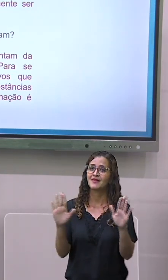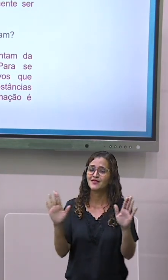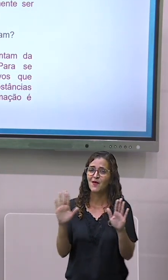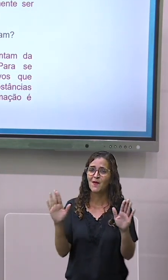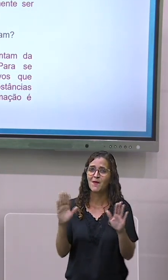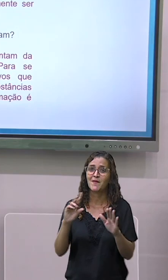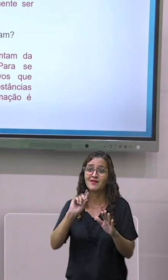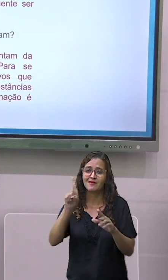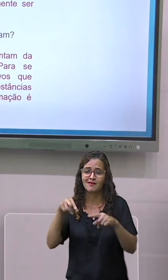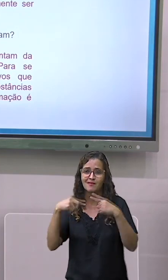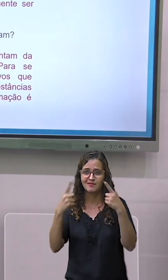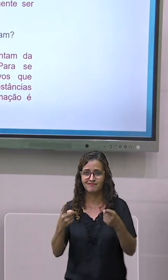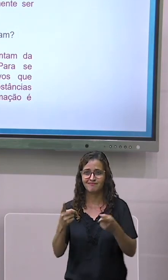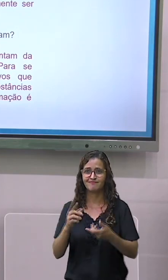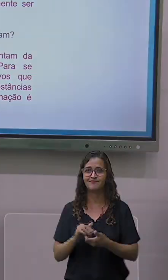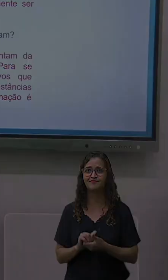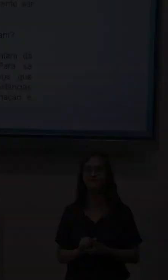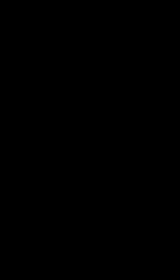Tchau!